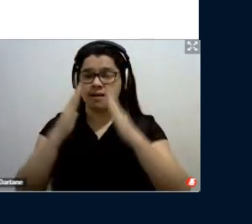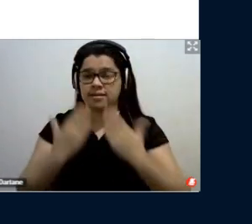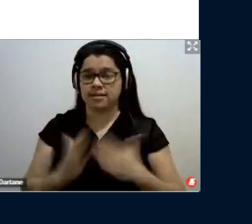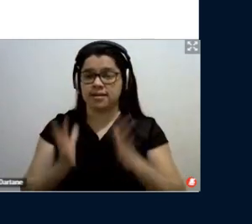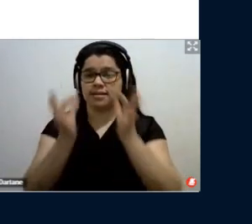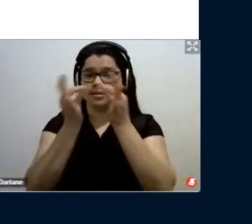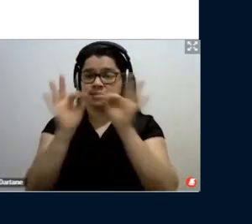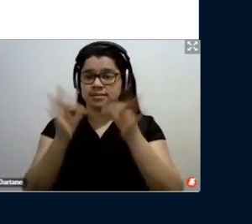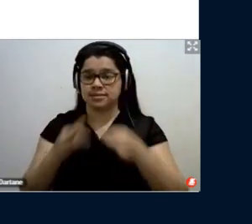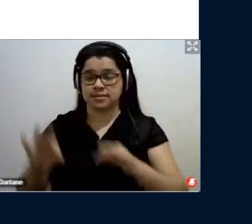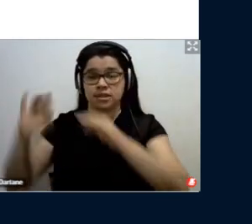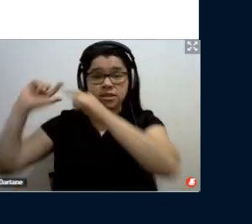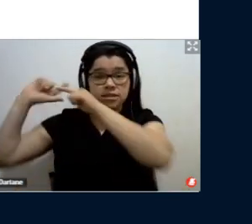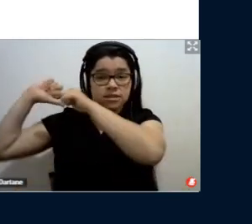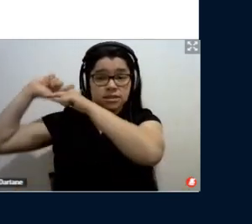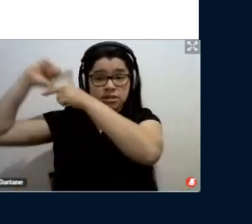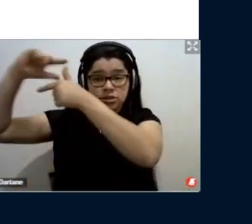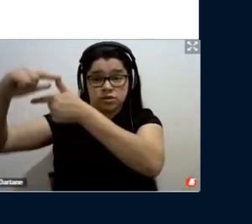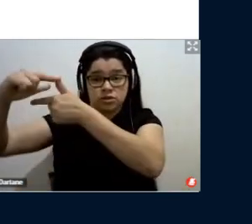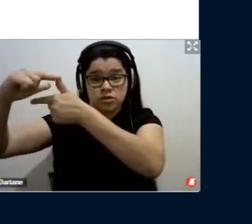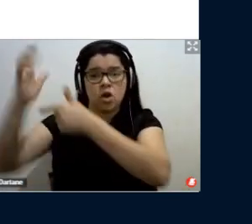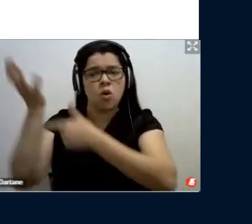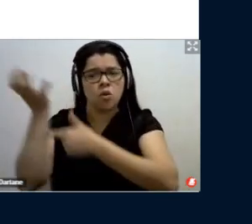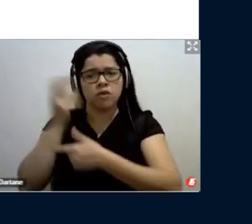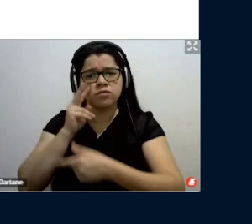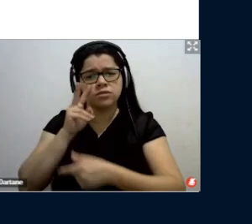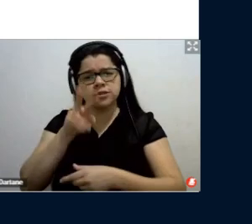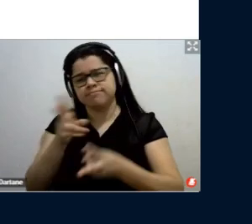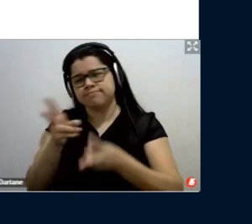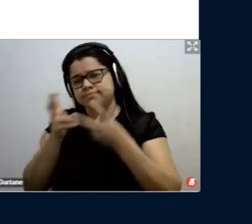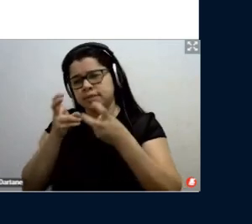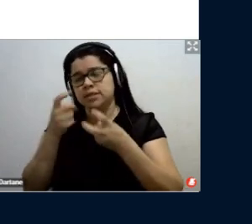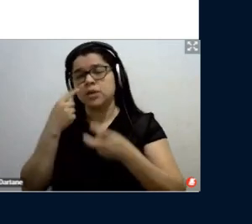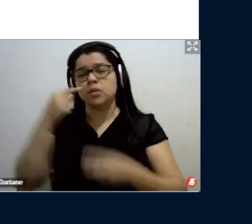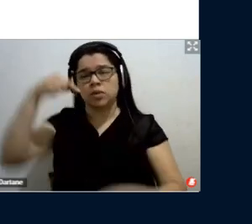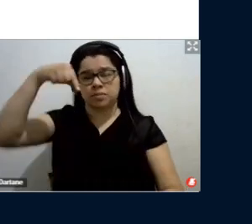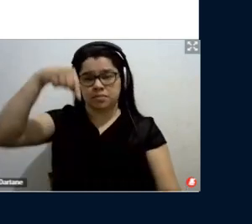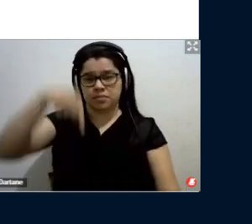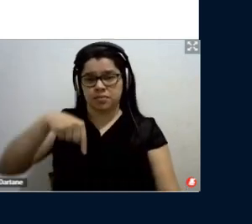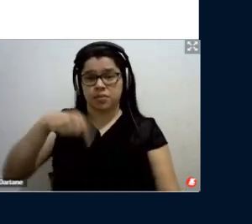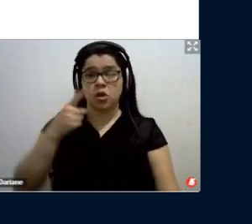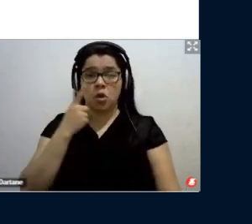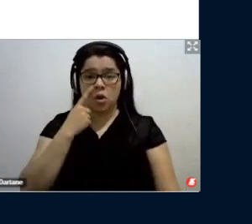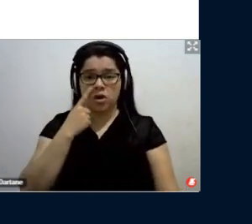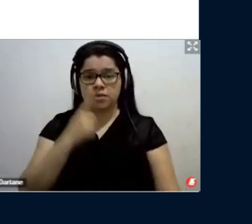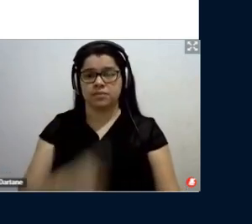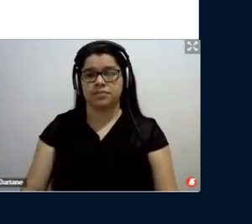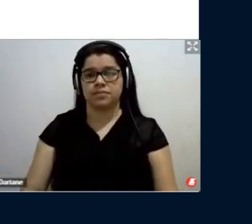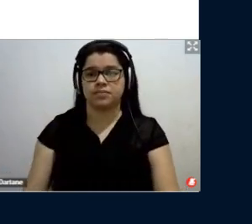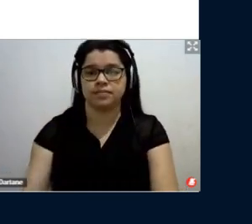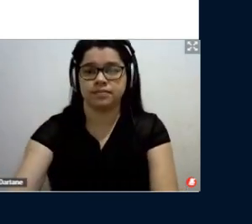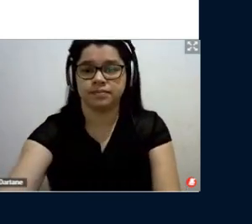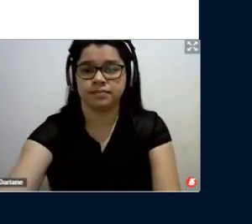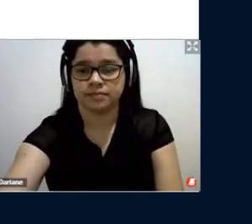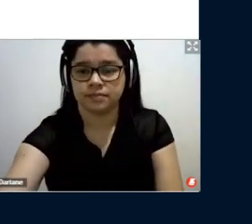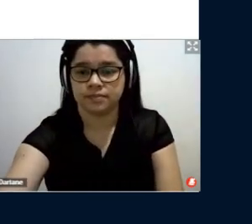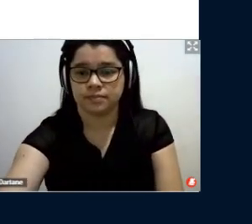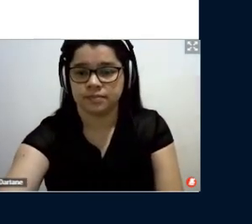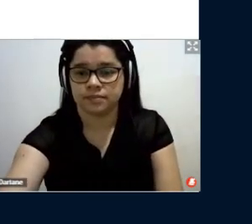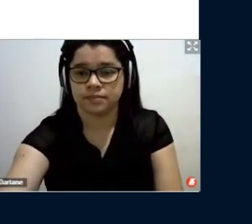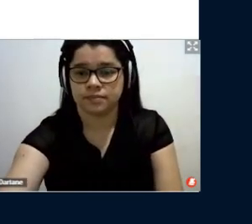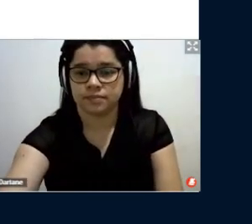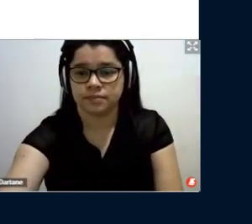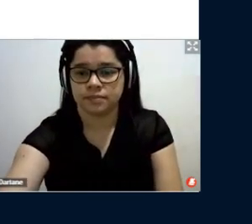profunda, observe aqui, bem superficialmente, esses dois tipos